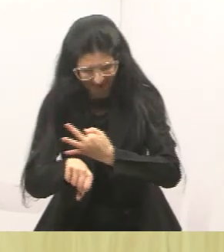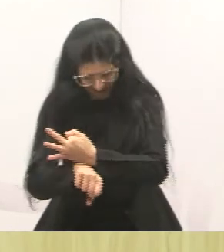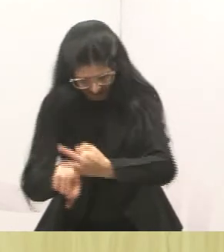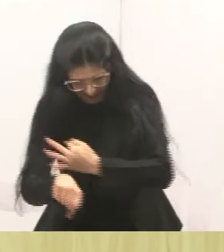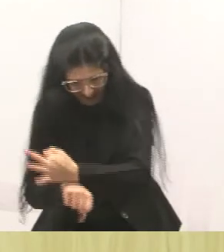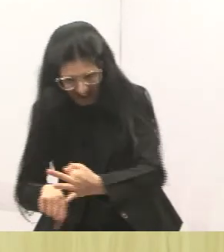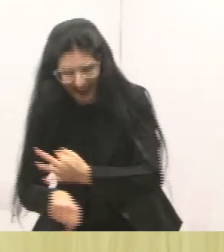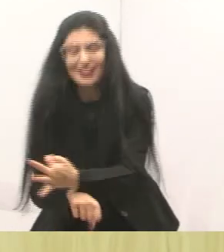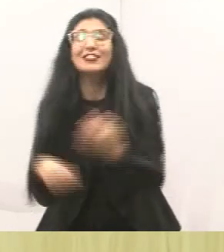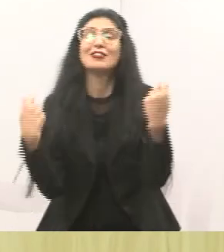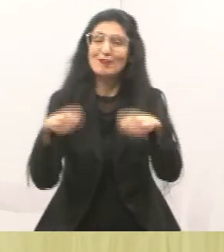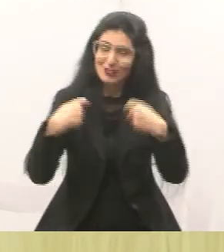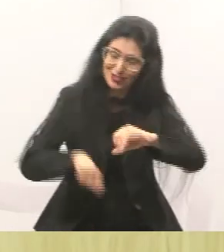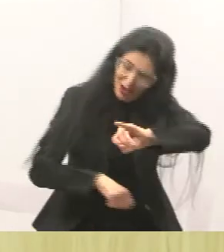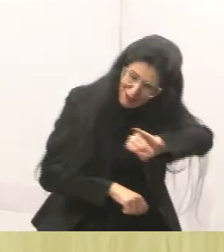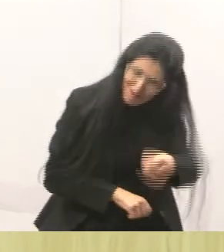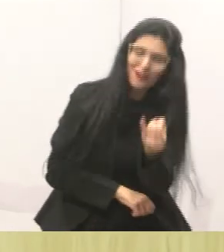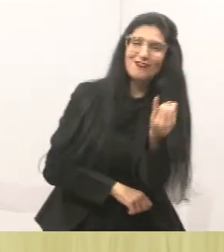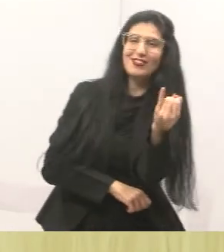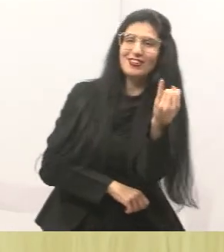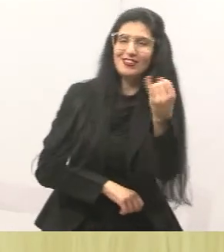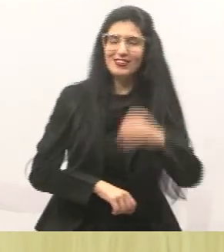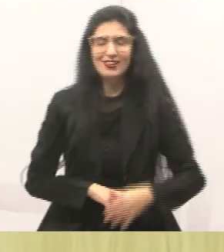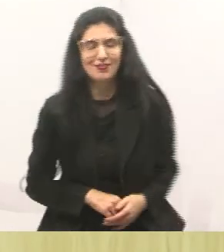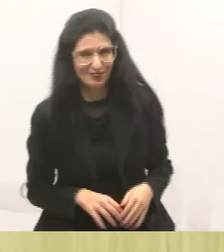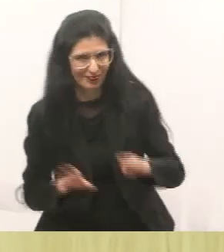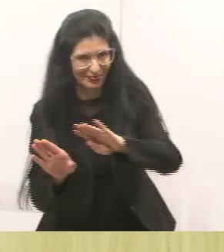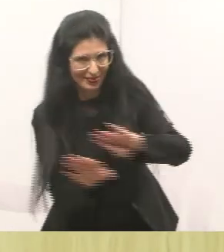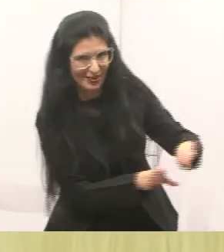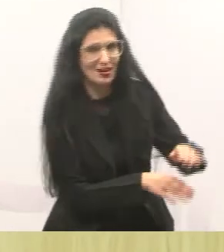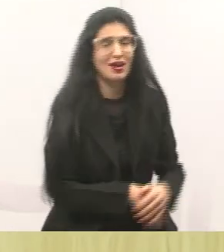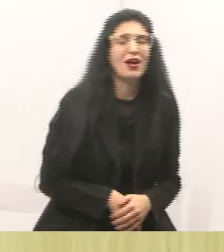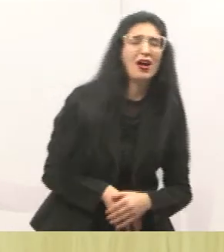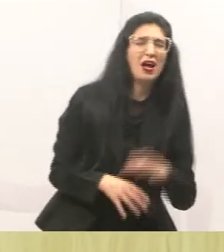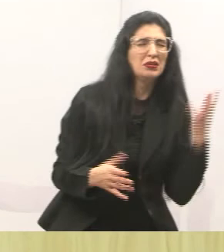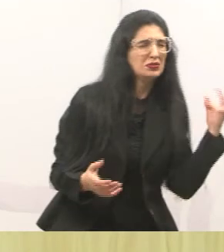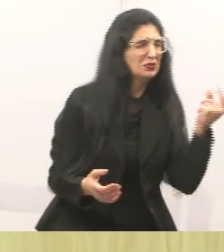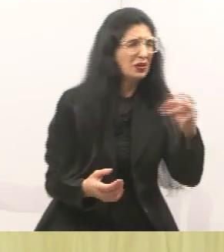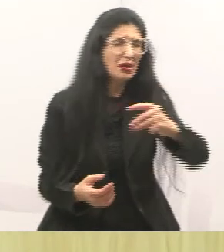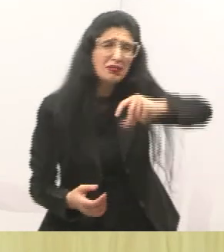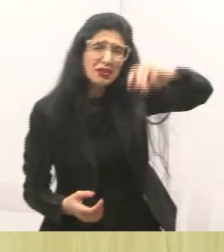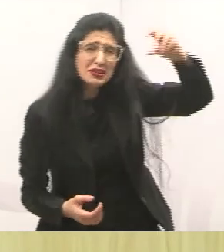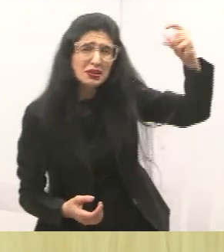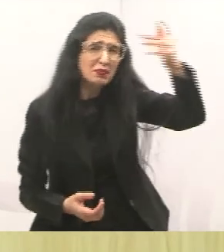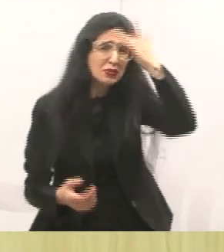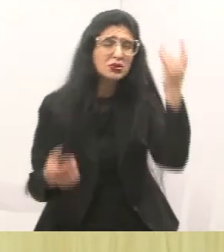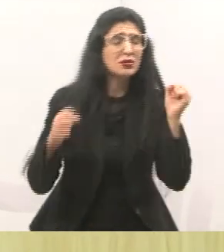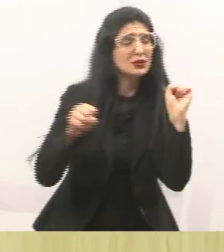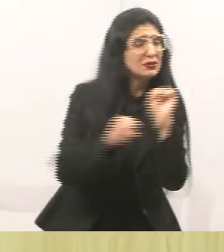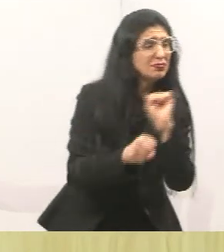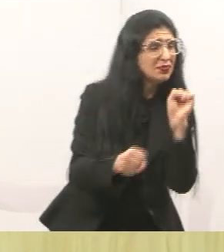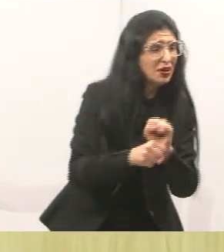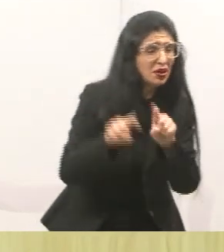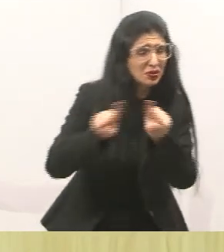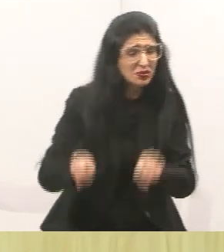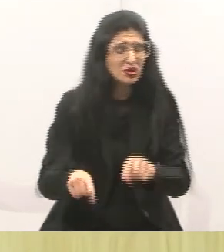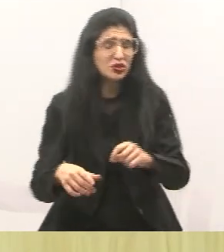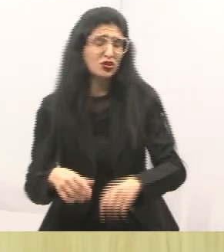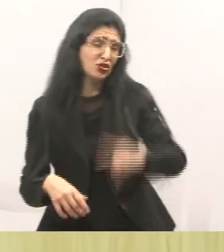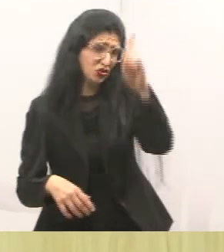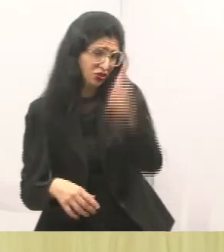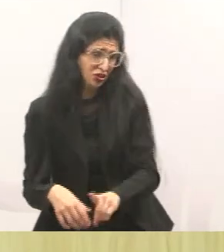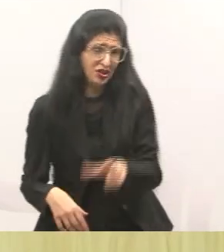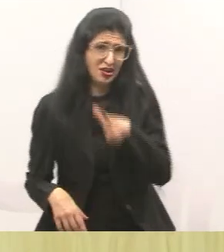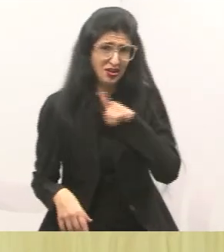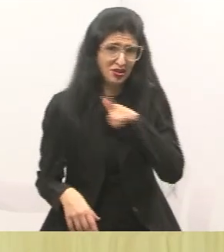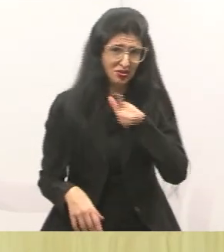Referente à licença-prêmio, a qual o servidor necessita aguardar anos após o vencimento para ter o direito a receber em pecúnia? Ou,